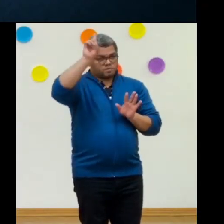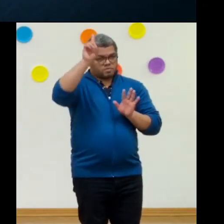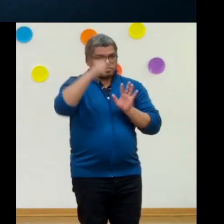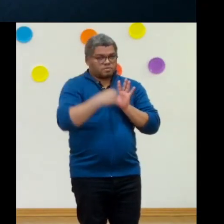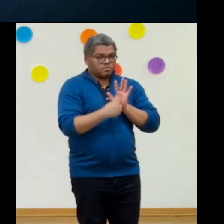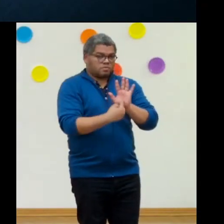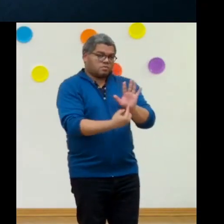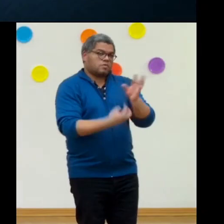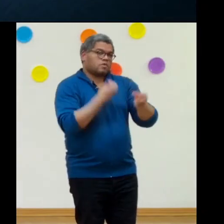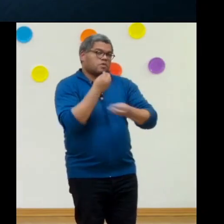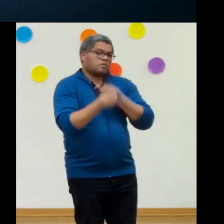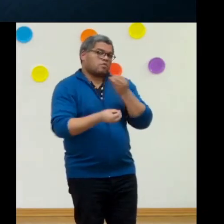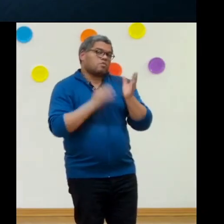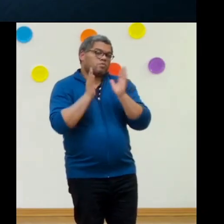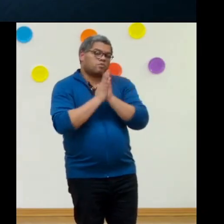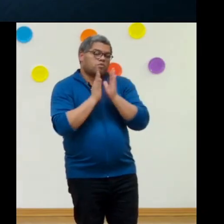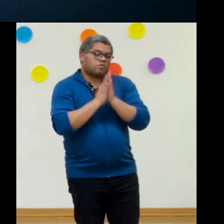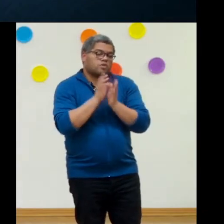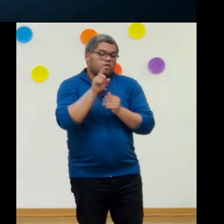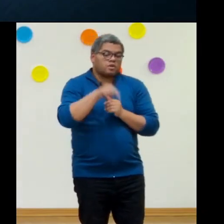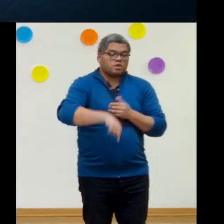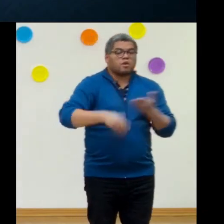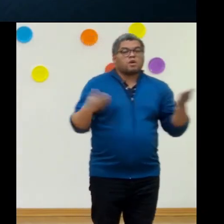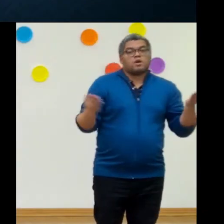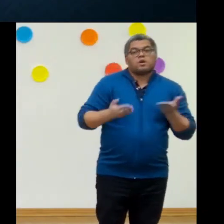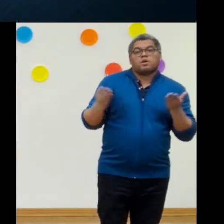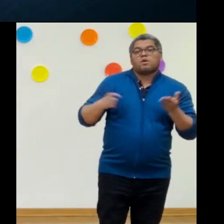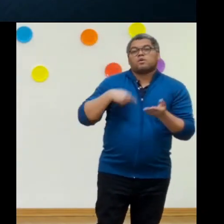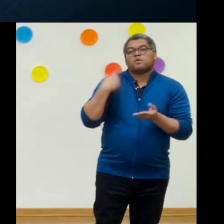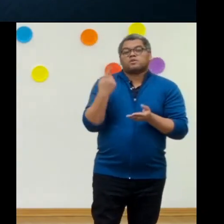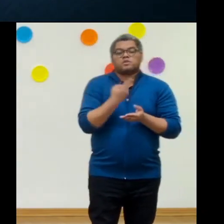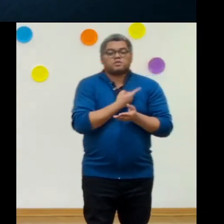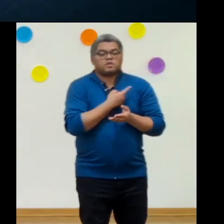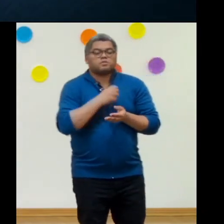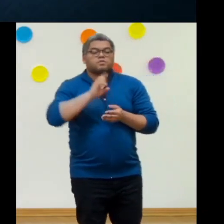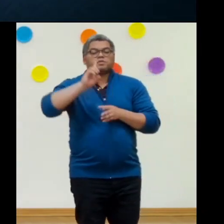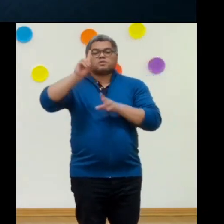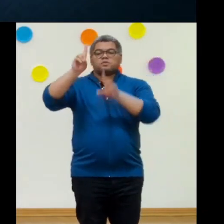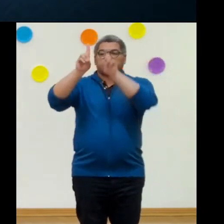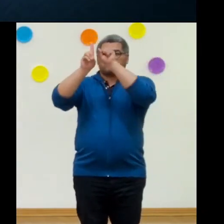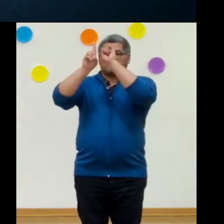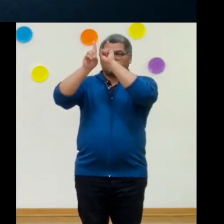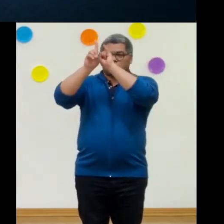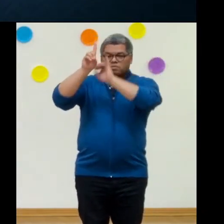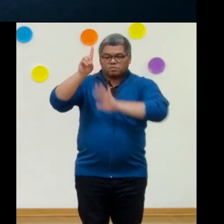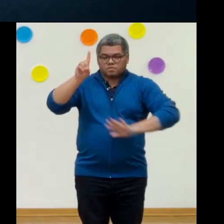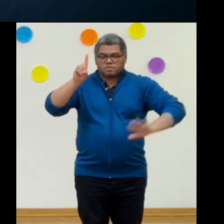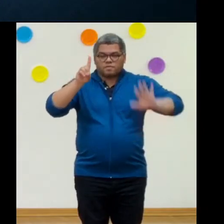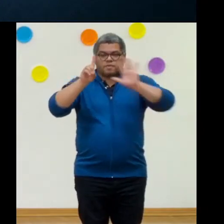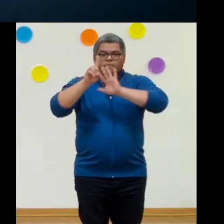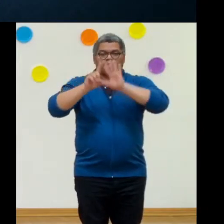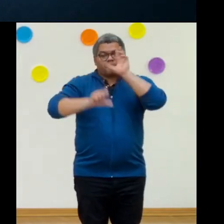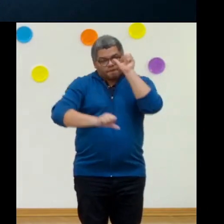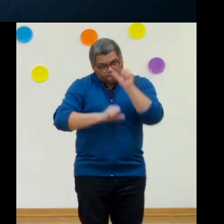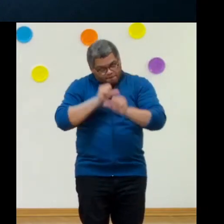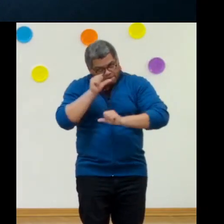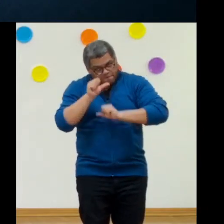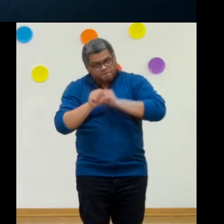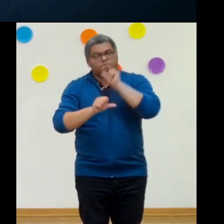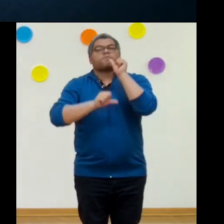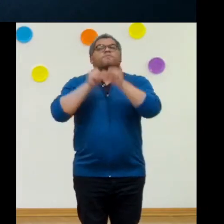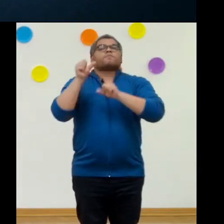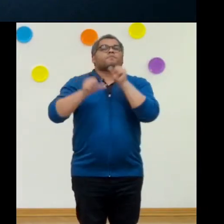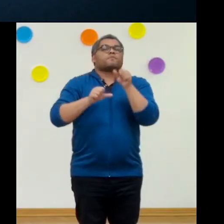Como foi orado pelo Filipe, nós estamos sendo transformados à imagem, não é? Do nosso irmão mais velho. Ele não